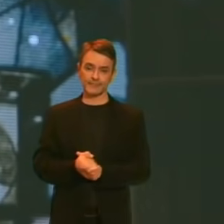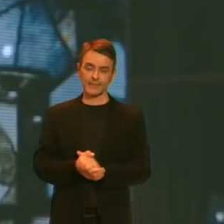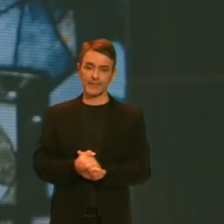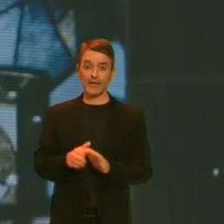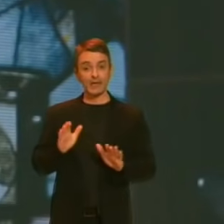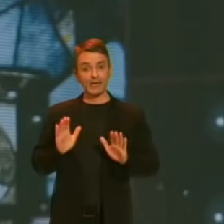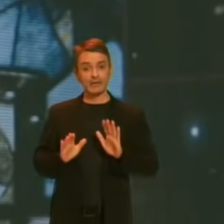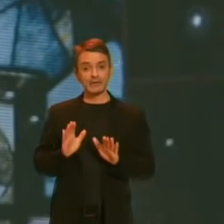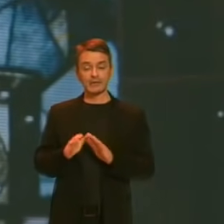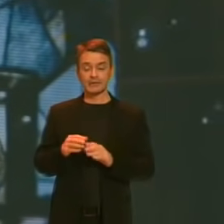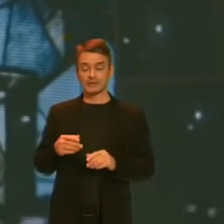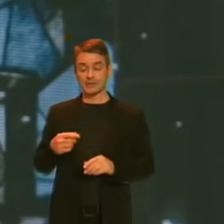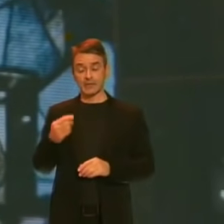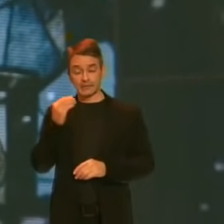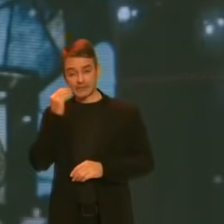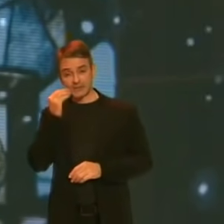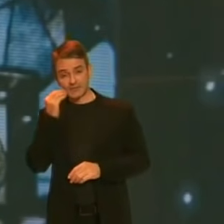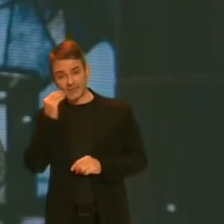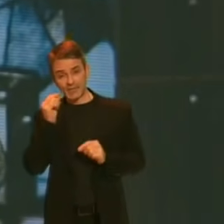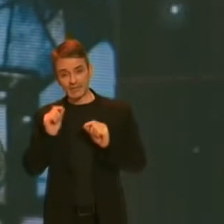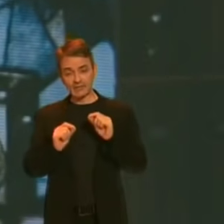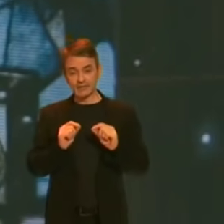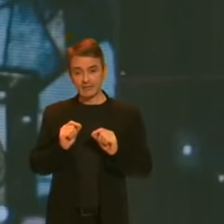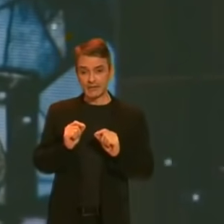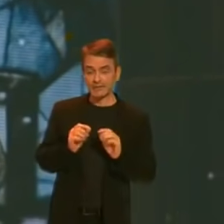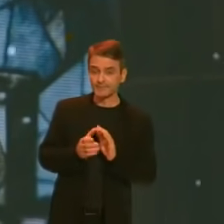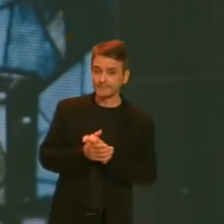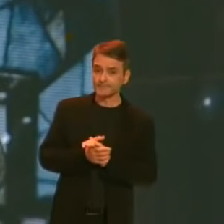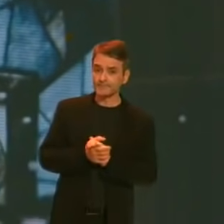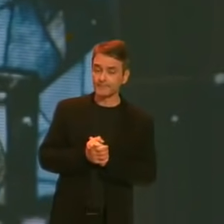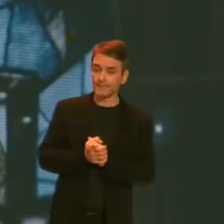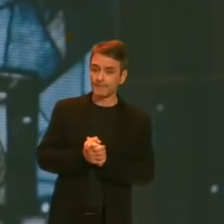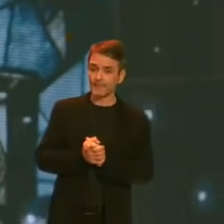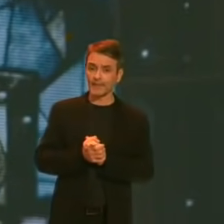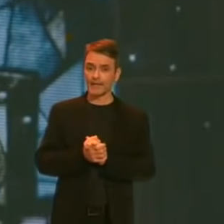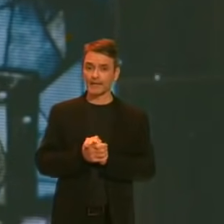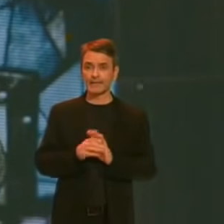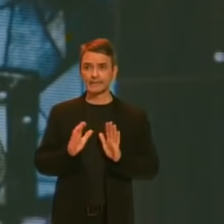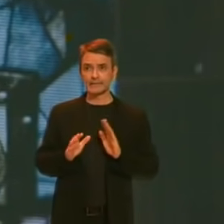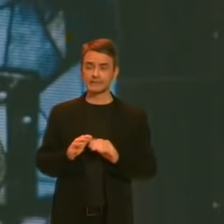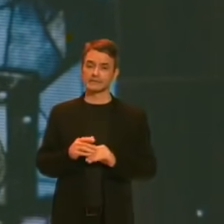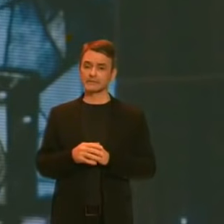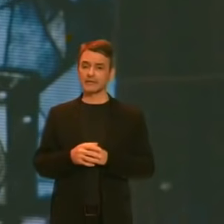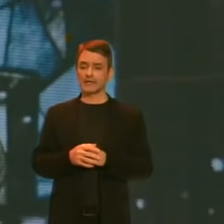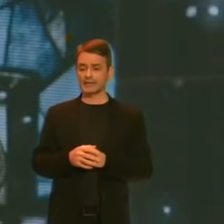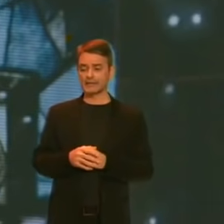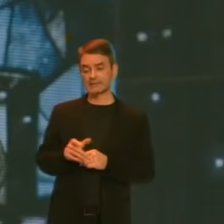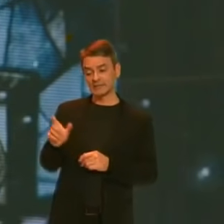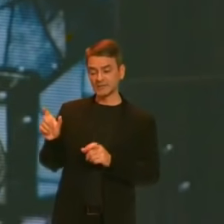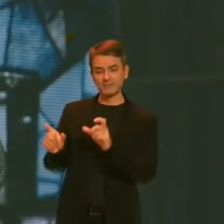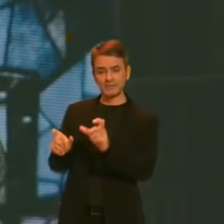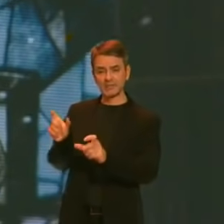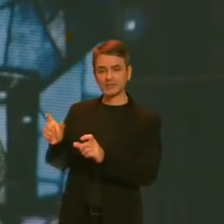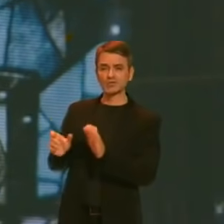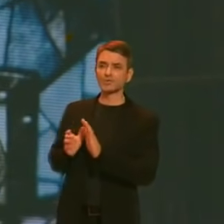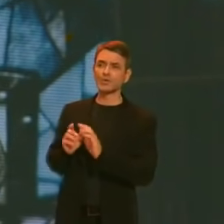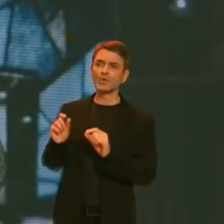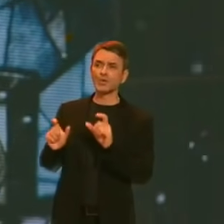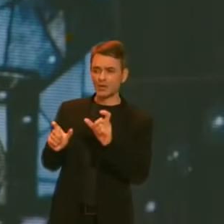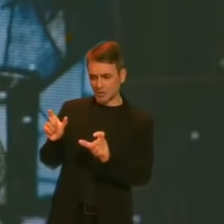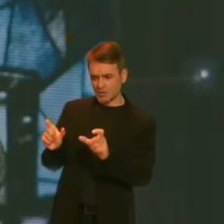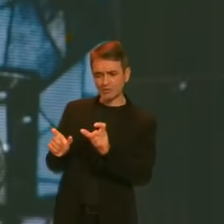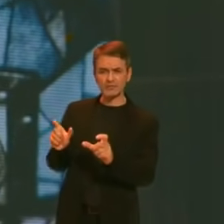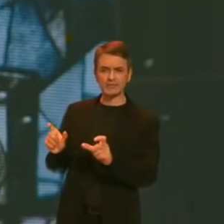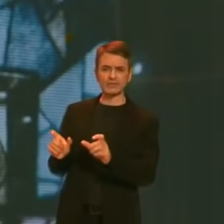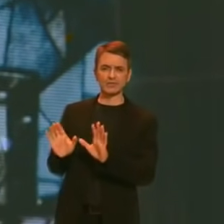E essa experiência visa levar o ser humano, e esse é o propósito, que o homem